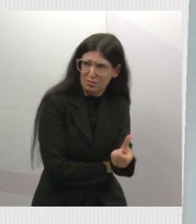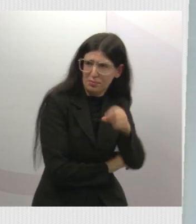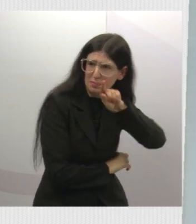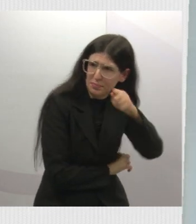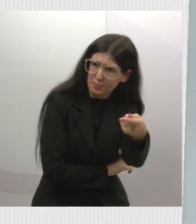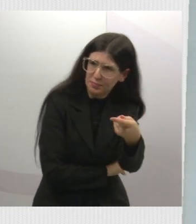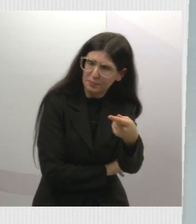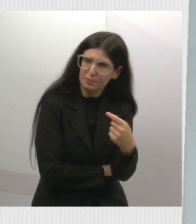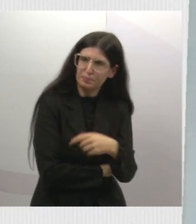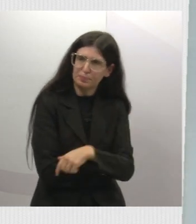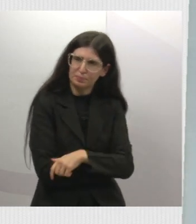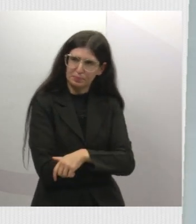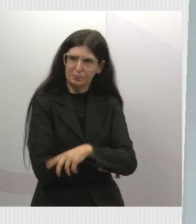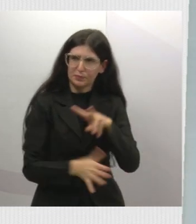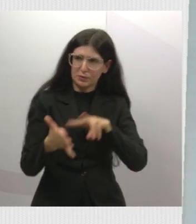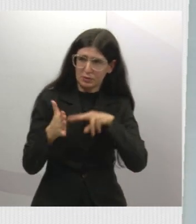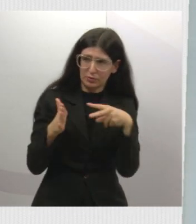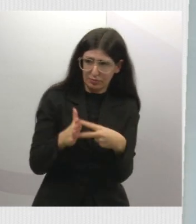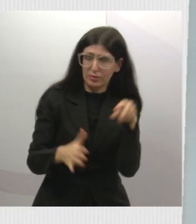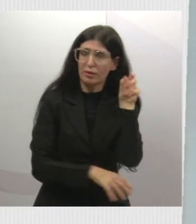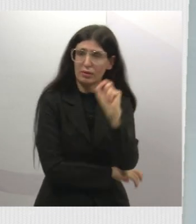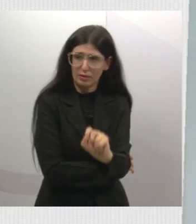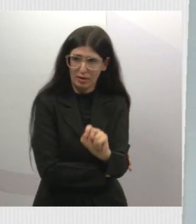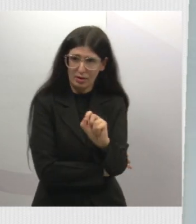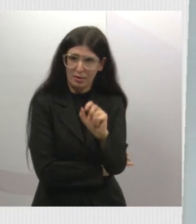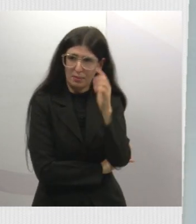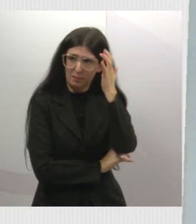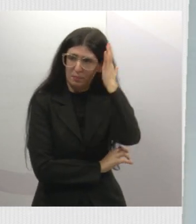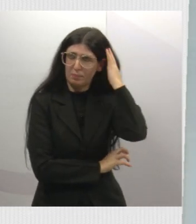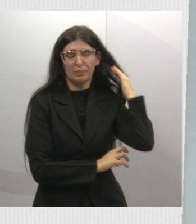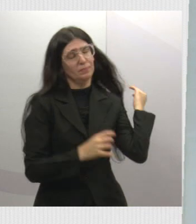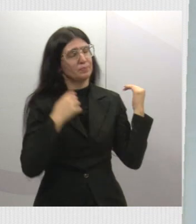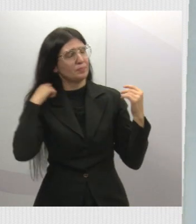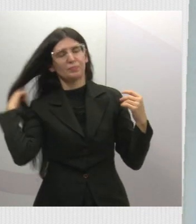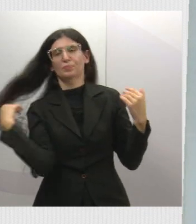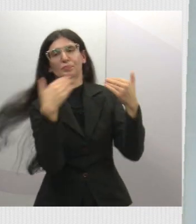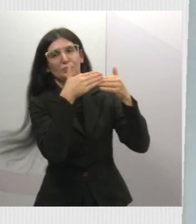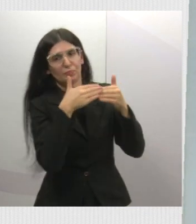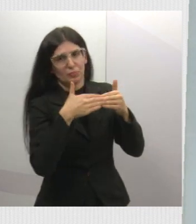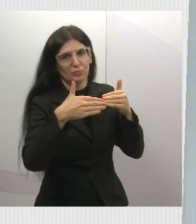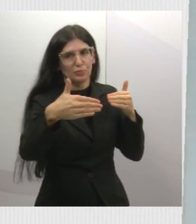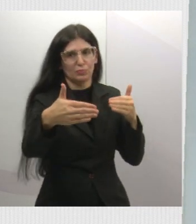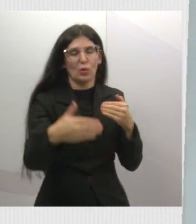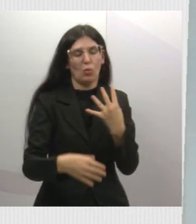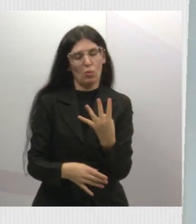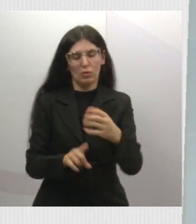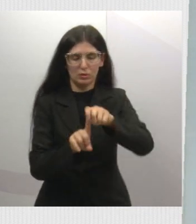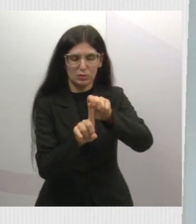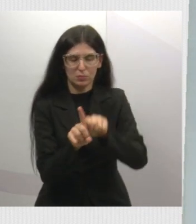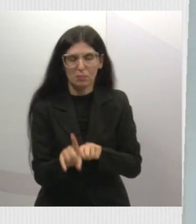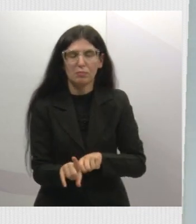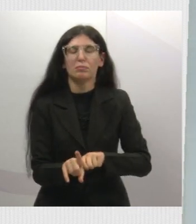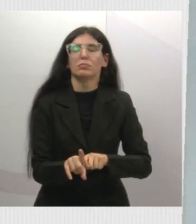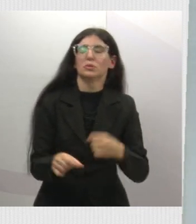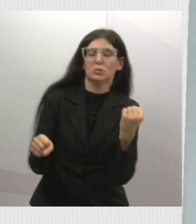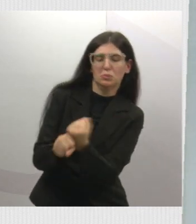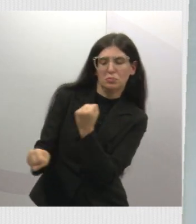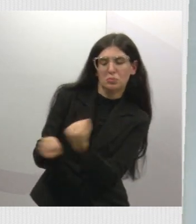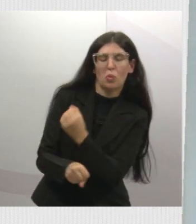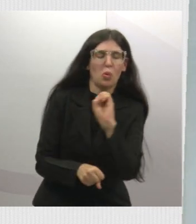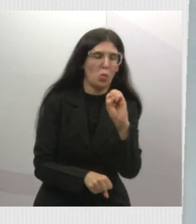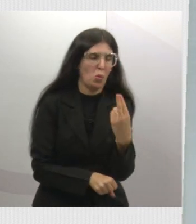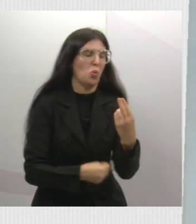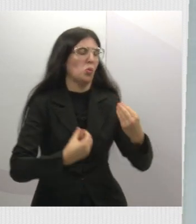29.866.000, que quer dizer que, no decorrer do quadrimestre, o serviço ou o material foi